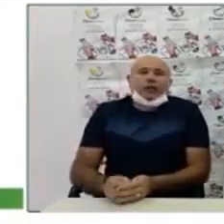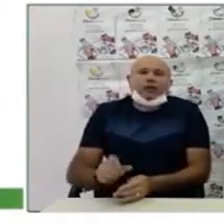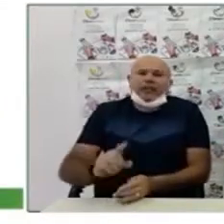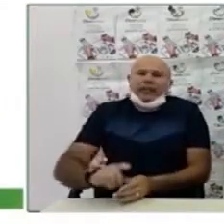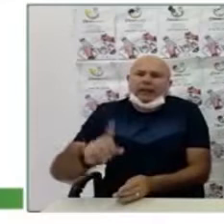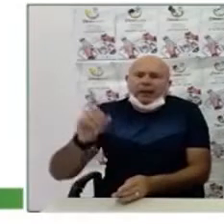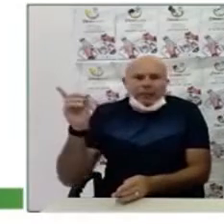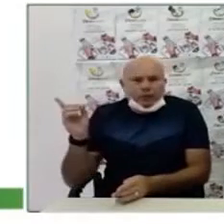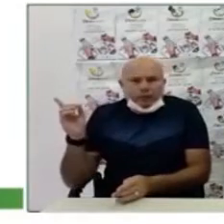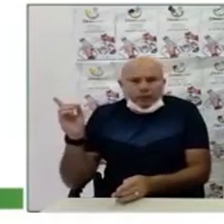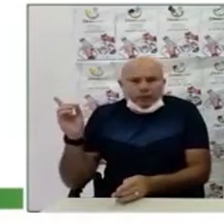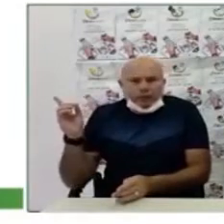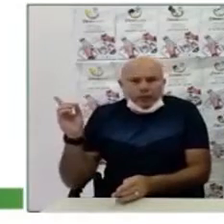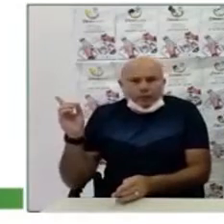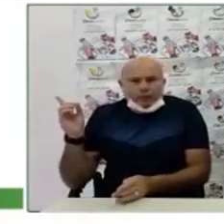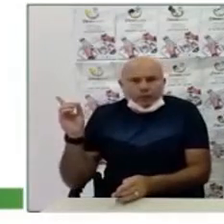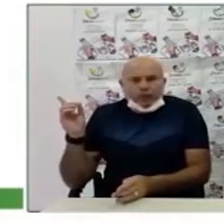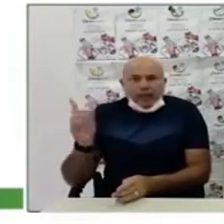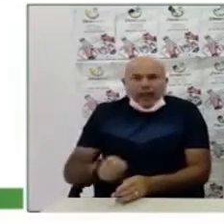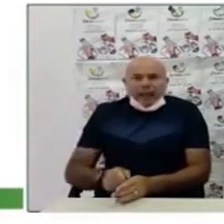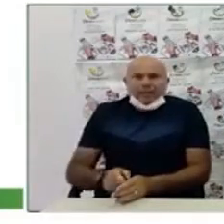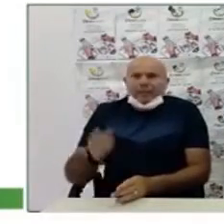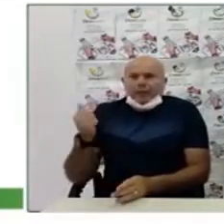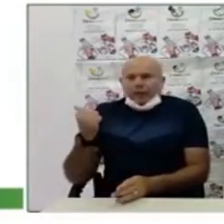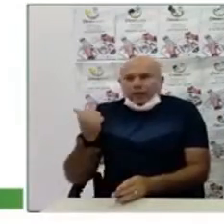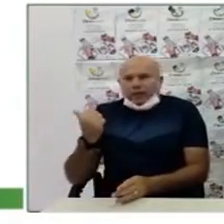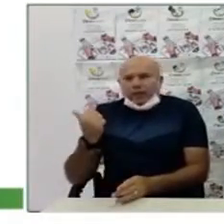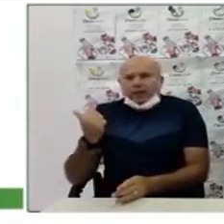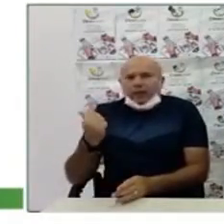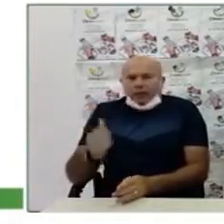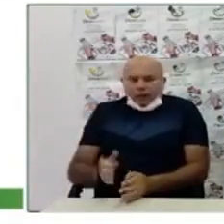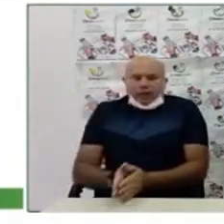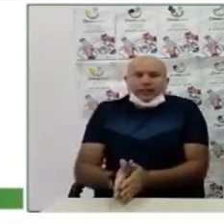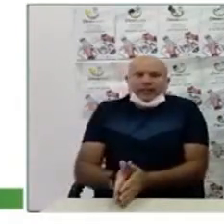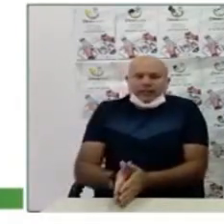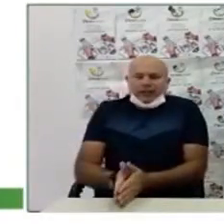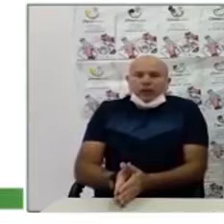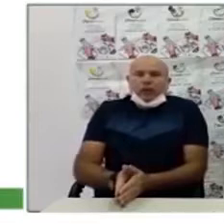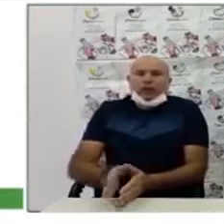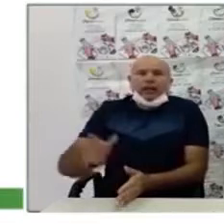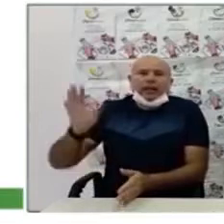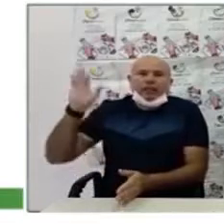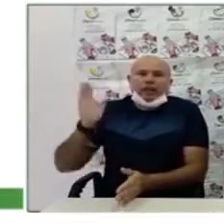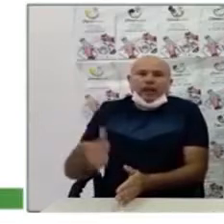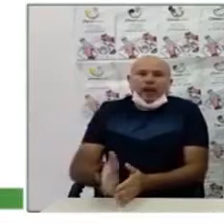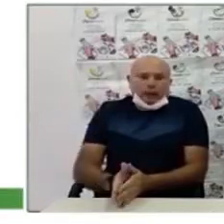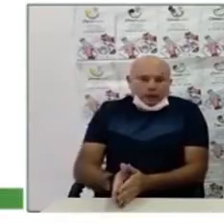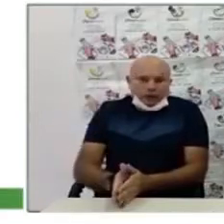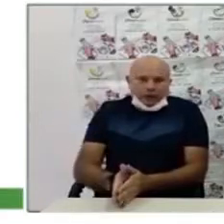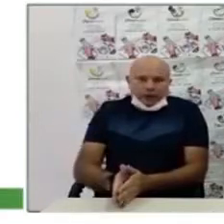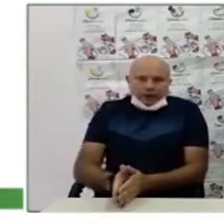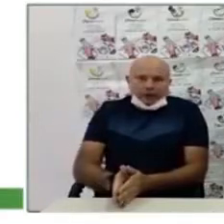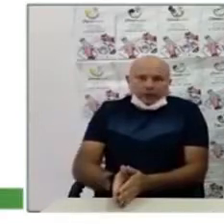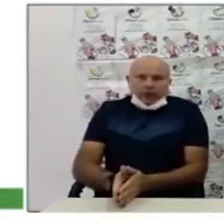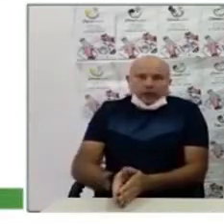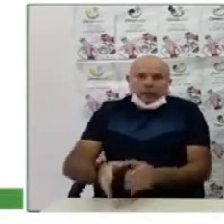Márcio vamos fazer o mesmo percurso, a mesma quilometragem? Olha, Márcio, a gente se encontra lá na Mister Hall, nós